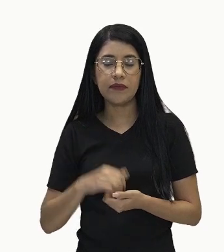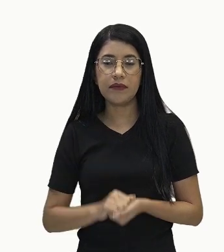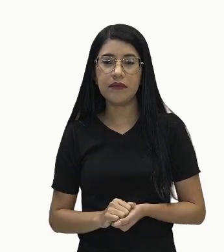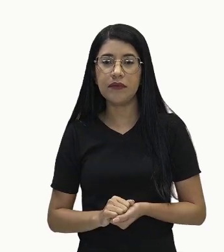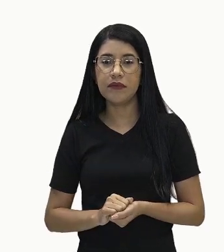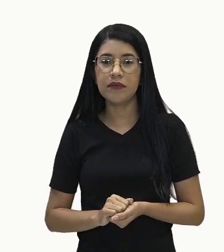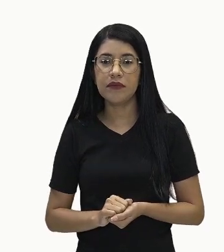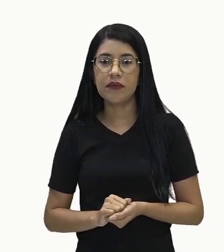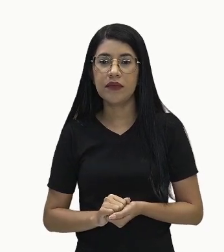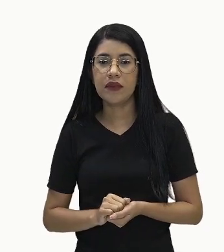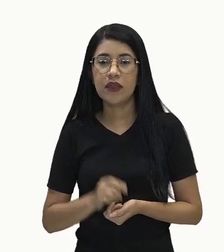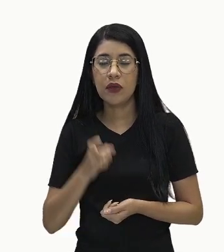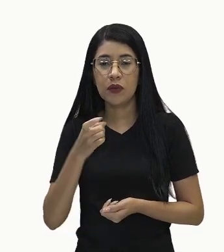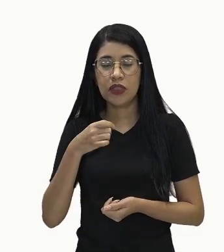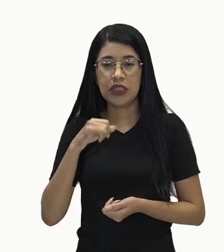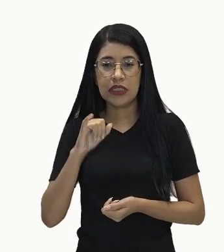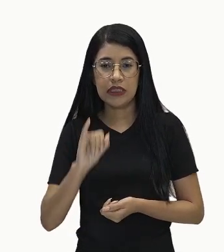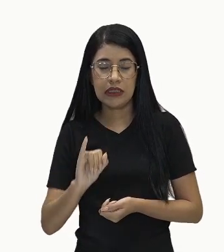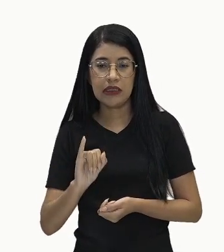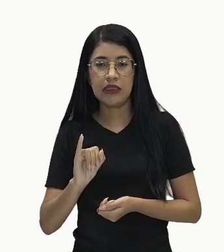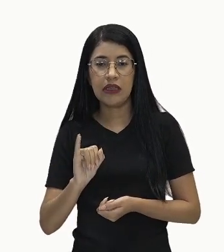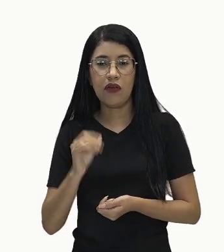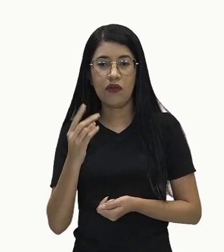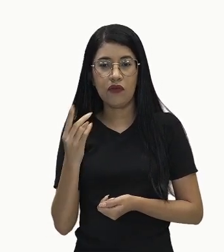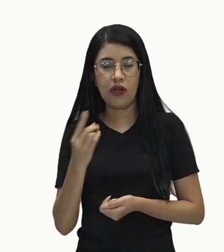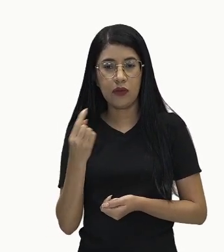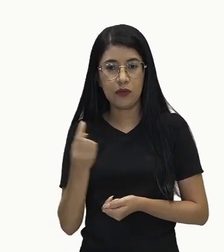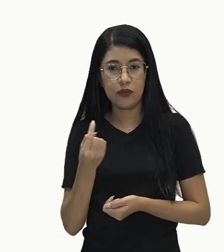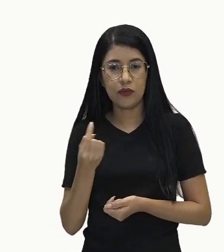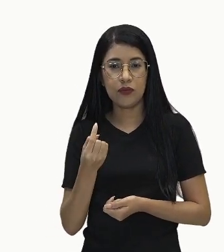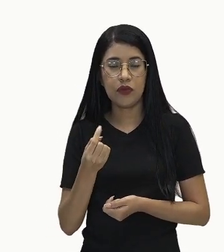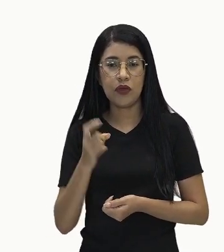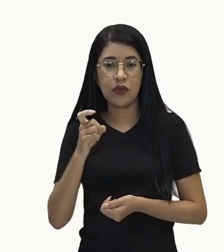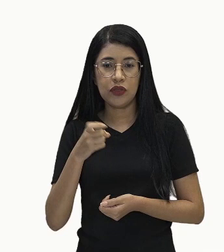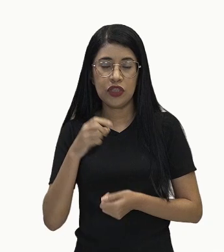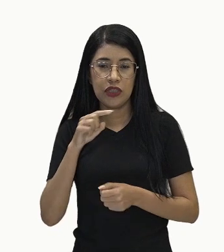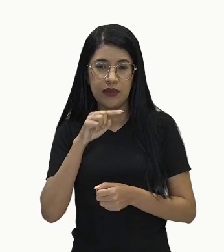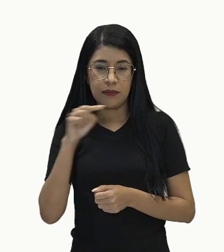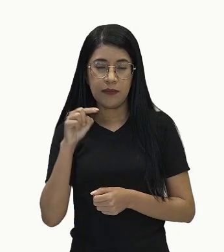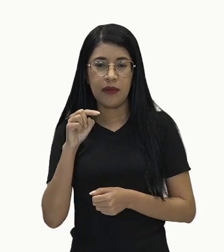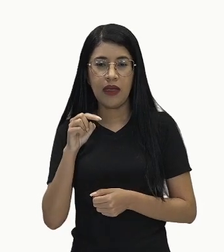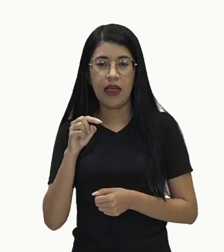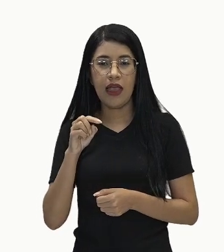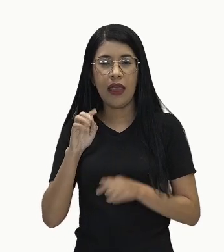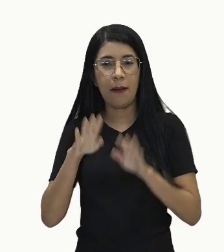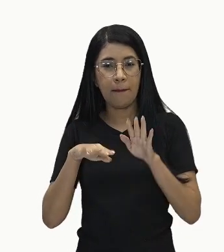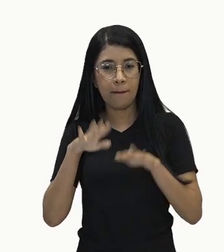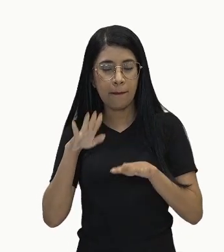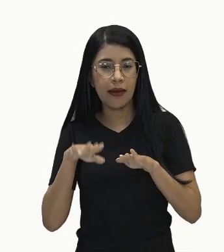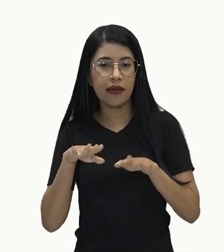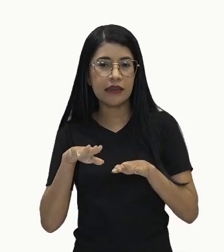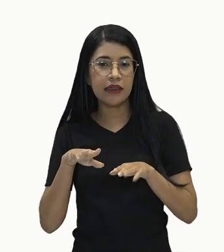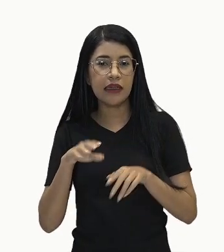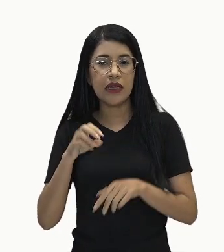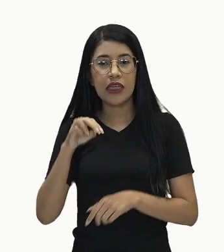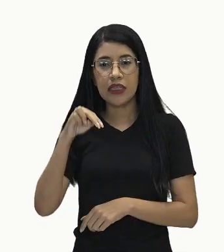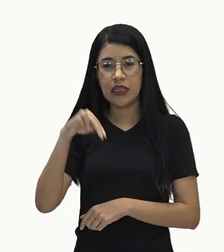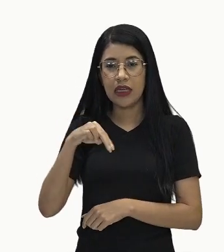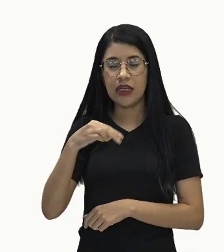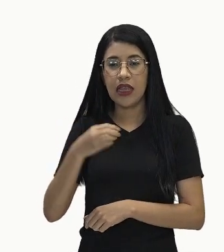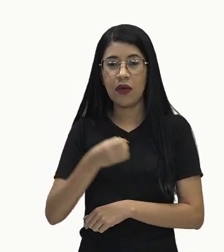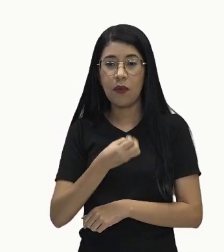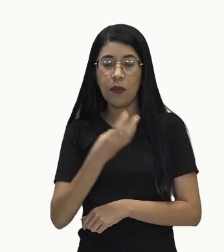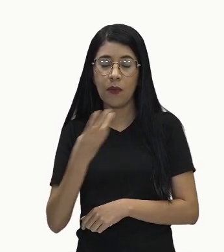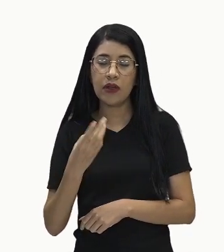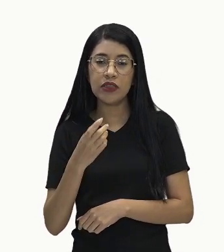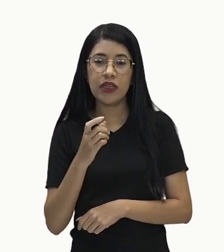o dp, que é o desvio padrão, que é representado pela nossa letra grega θ aqui, O xi, que é o valor individual. O